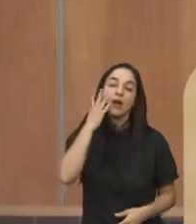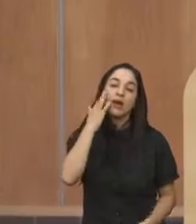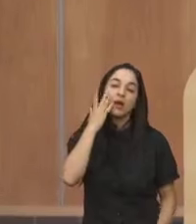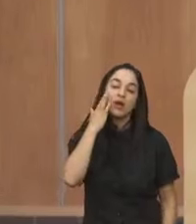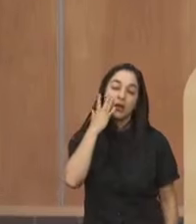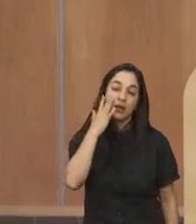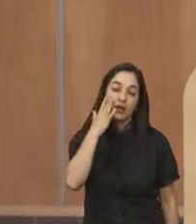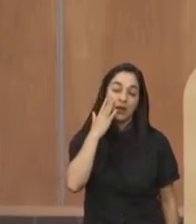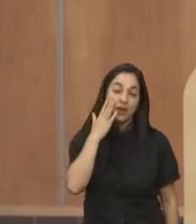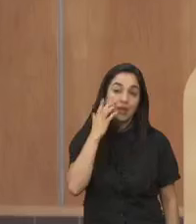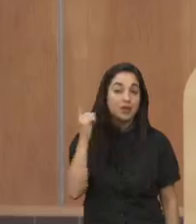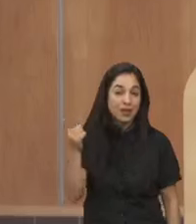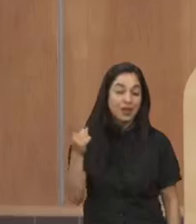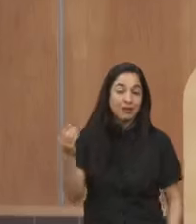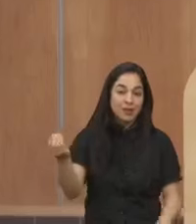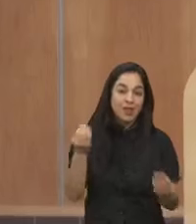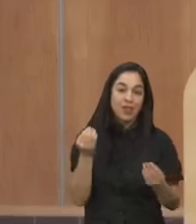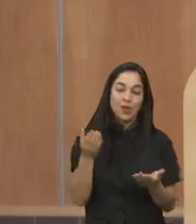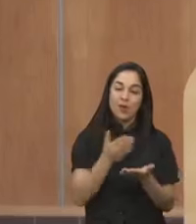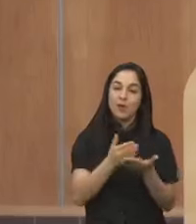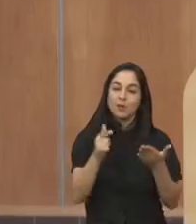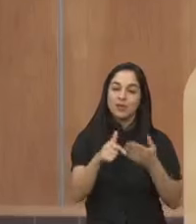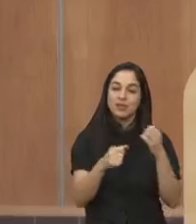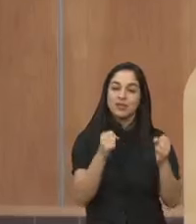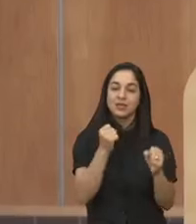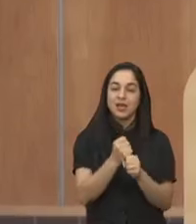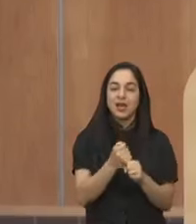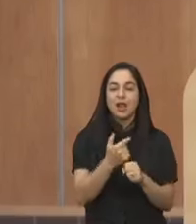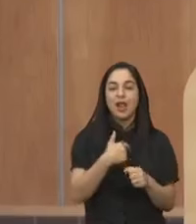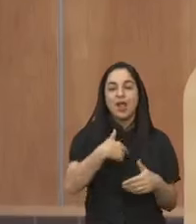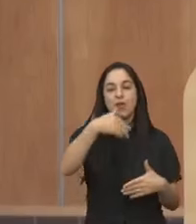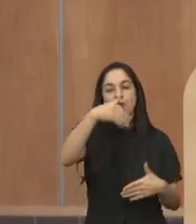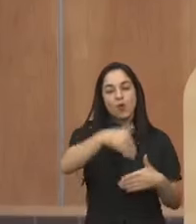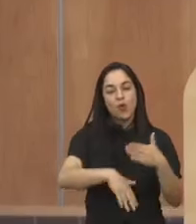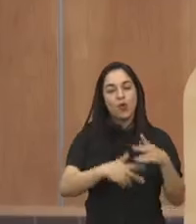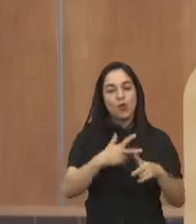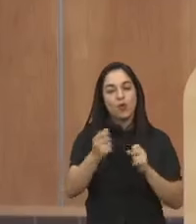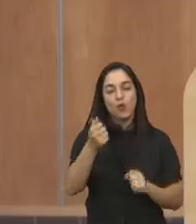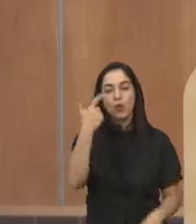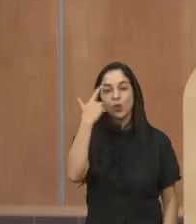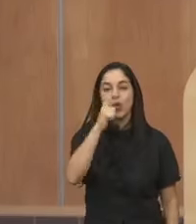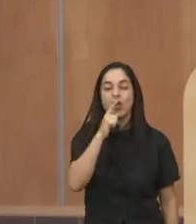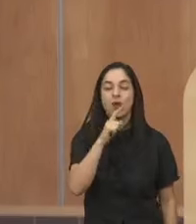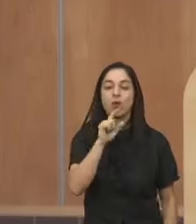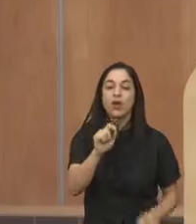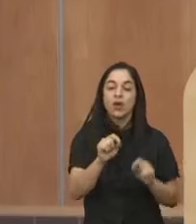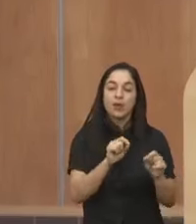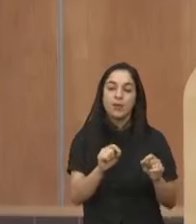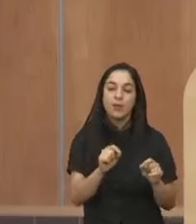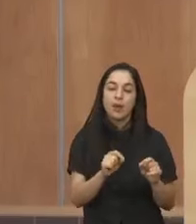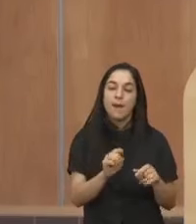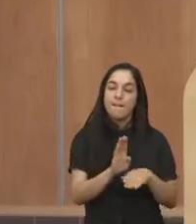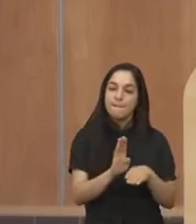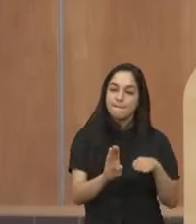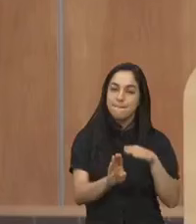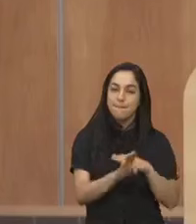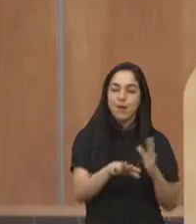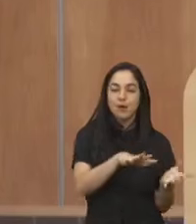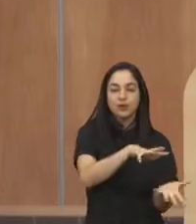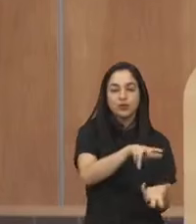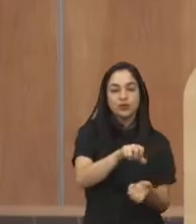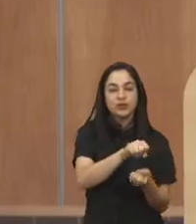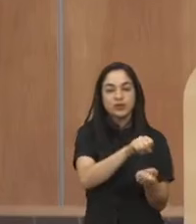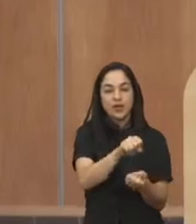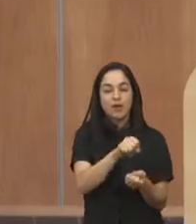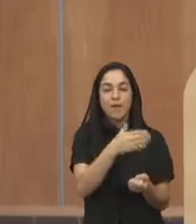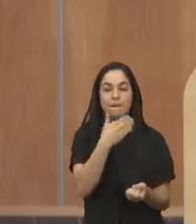e recebi agora um presente. No começo do ano, fui eleito, foi meu segundo presente, o programa Bairro Sustentável, que vai fazer toda a melhoria